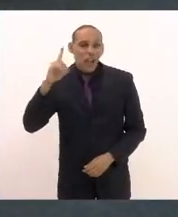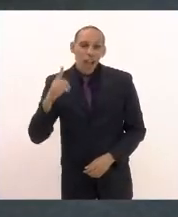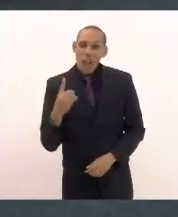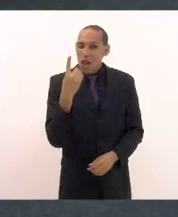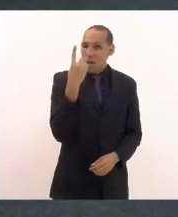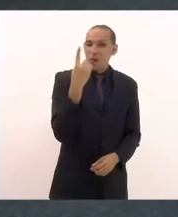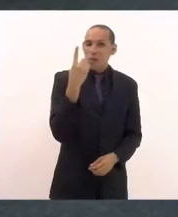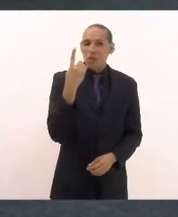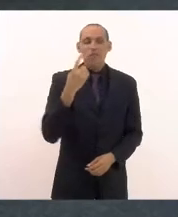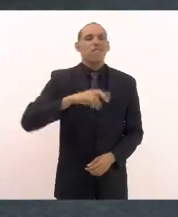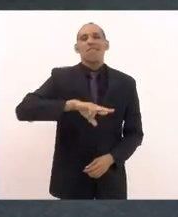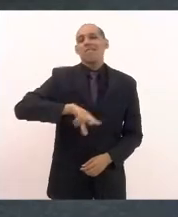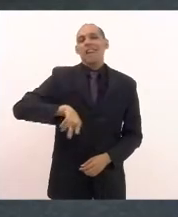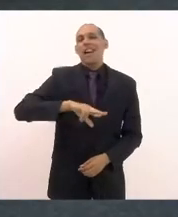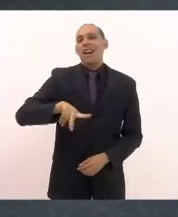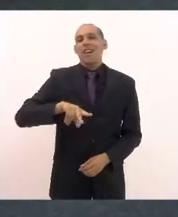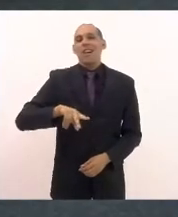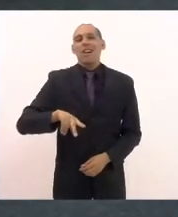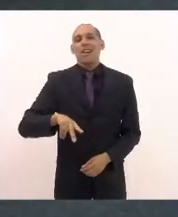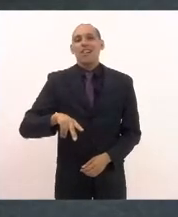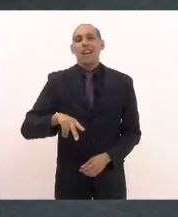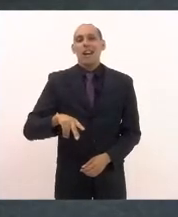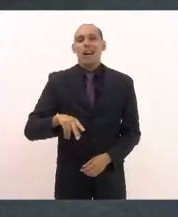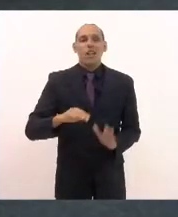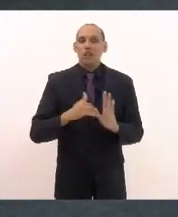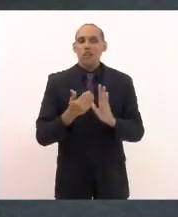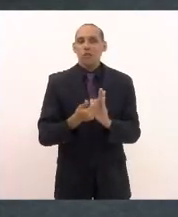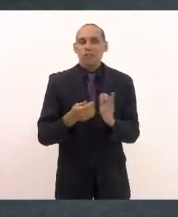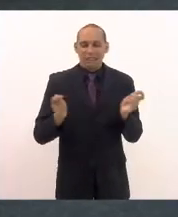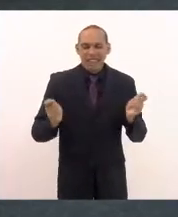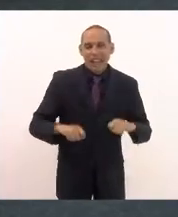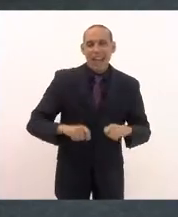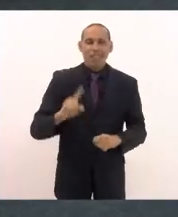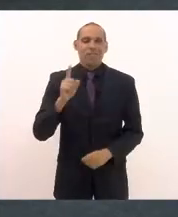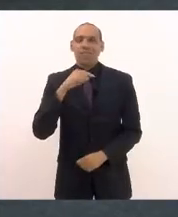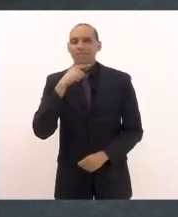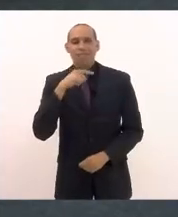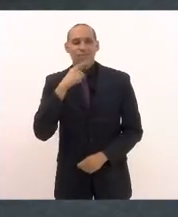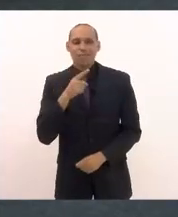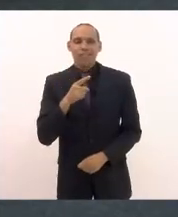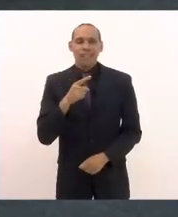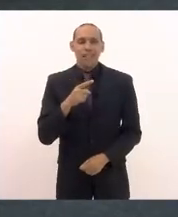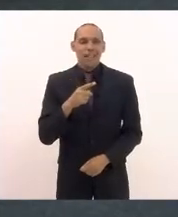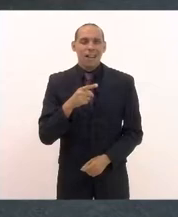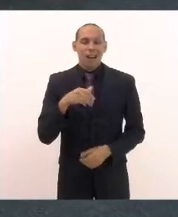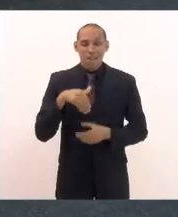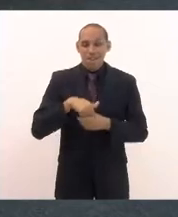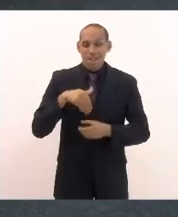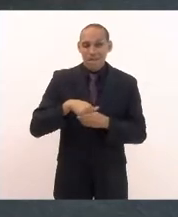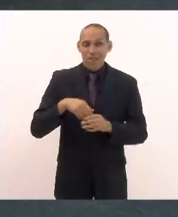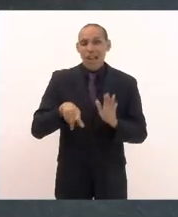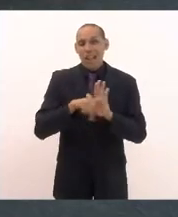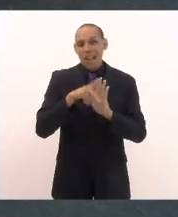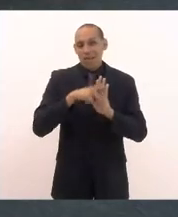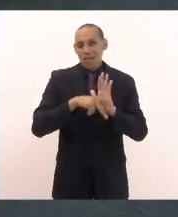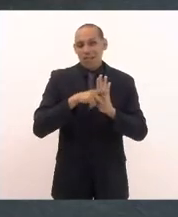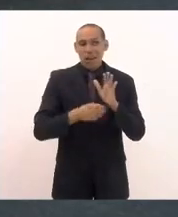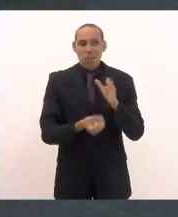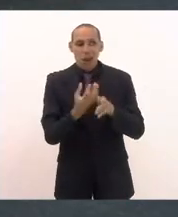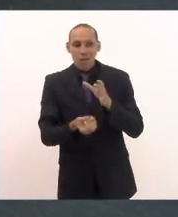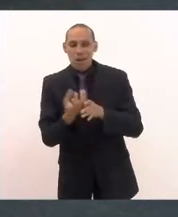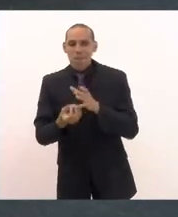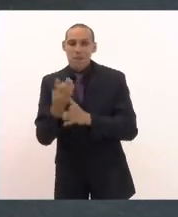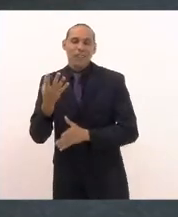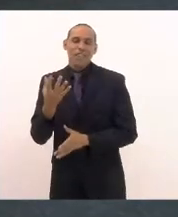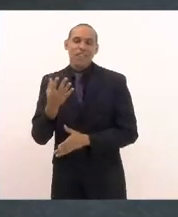é o suficiente para a gente votar todos os projetos de lei que essa casa tem produzido, mas que a gente possa,